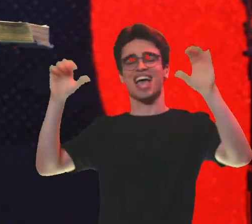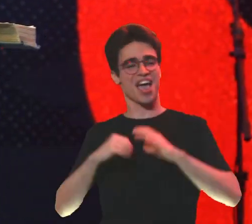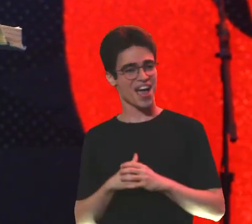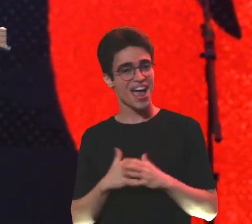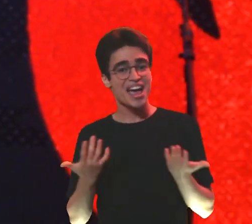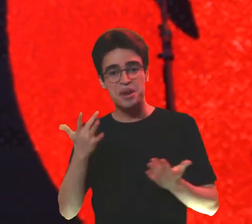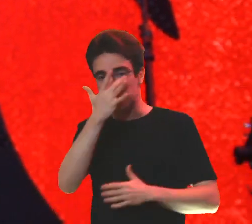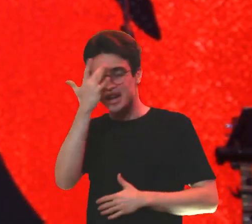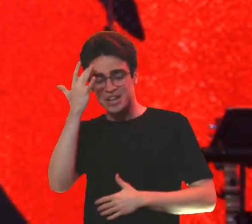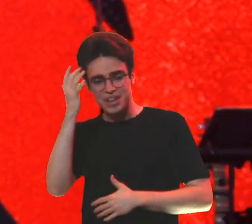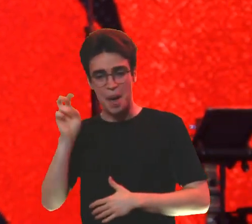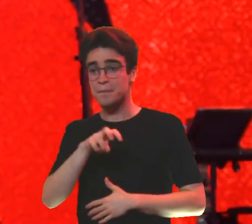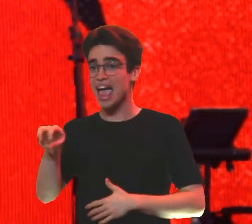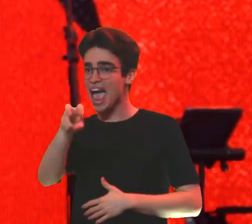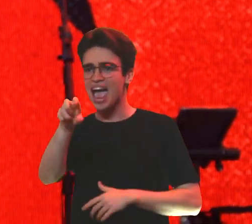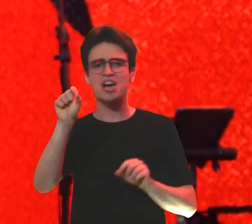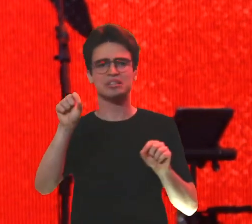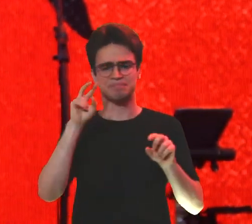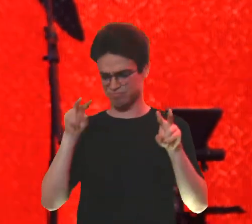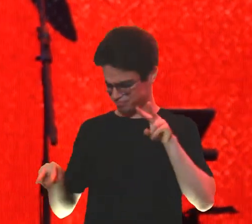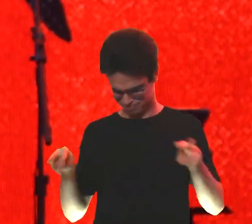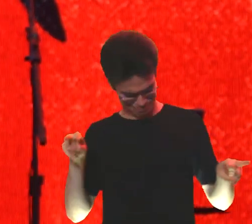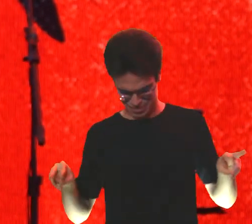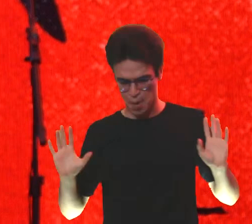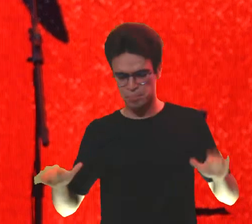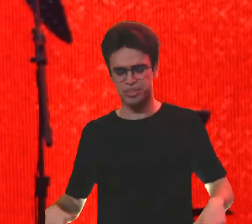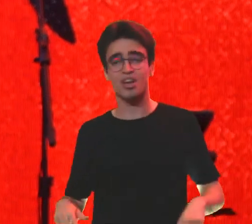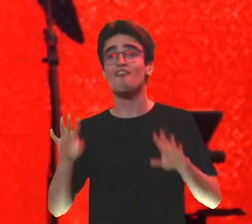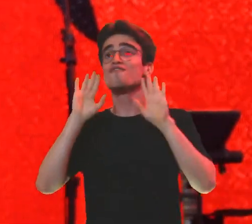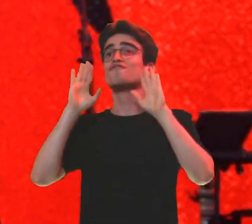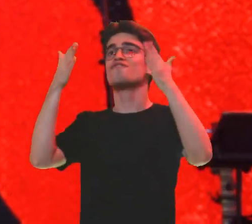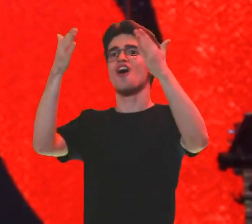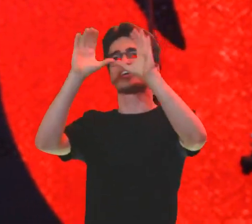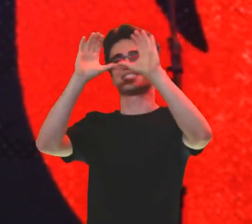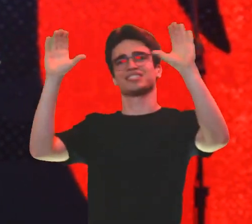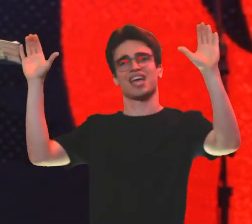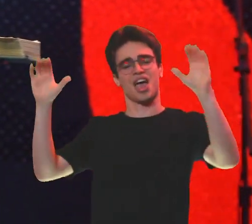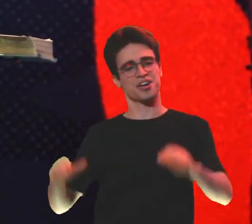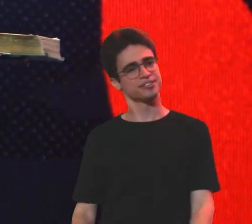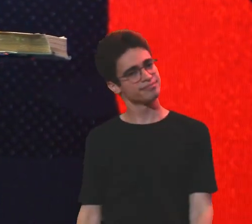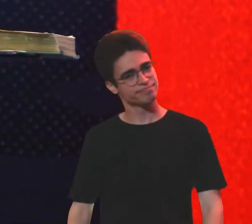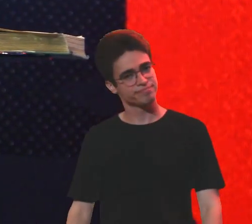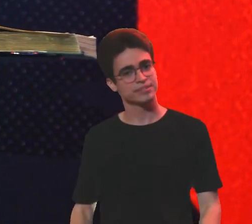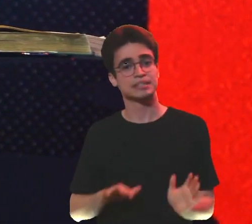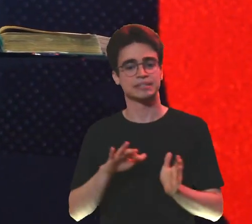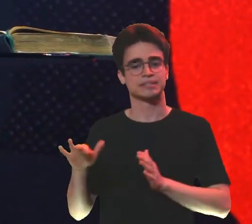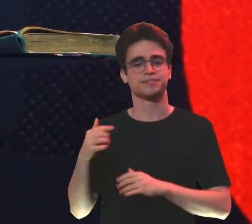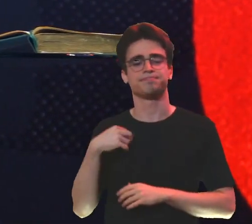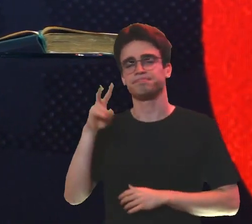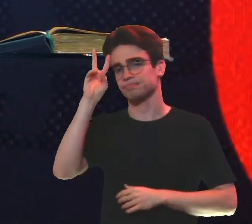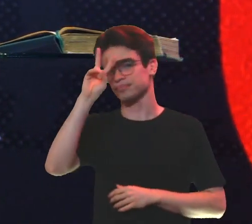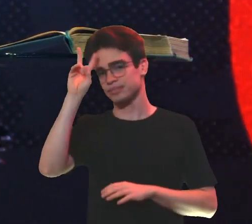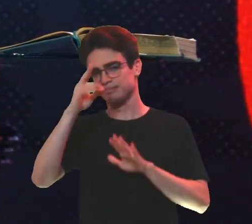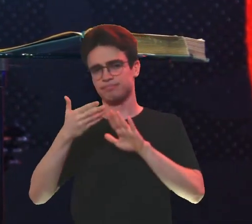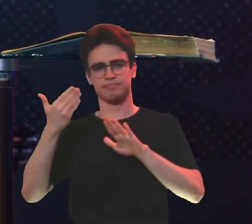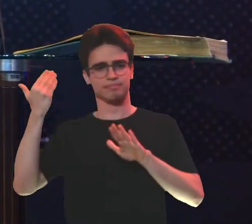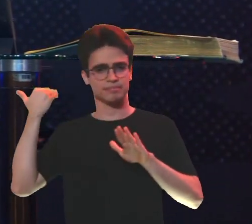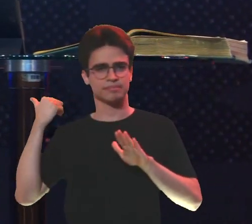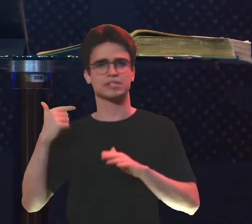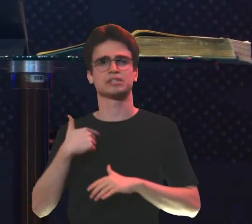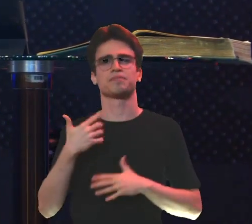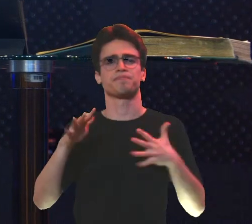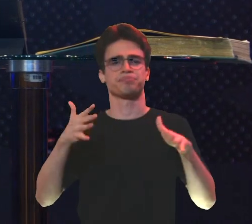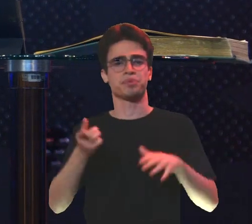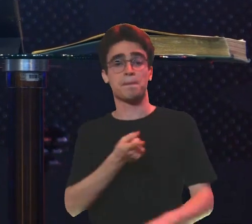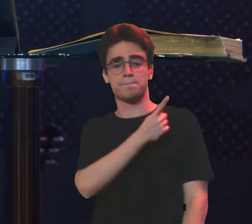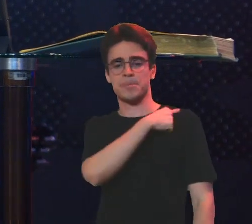e ele não vai se importar com as coisas daqui, mas com as coisas do céu. Eu lembro quando eu estava mais ou menos entrando no primeiro